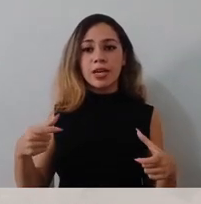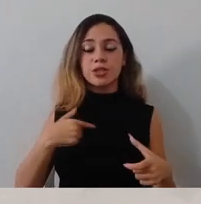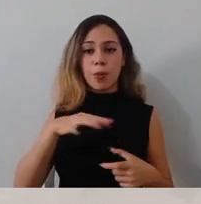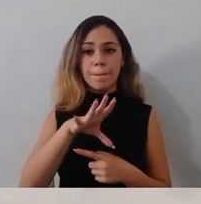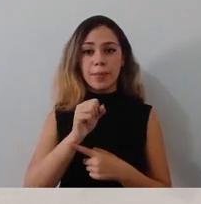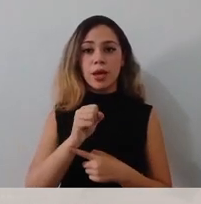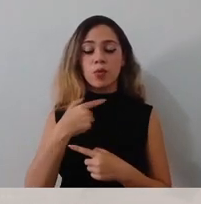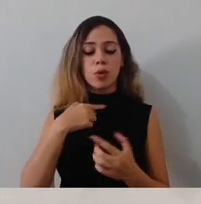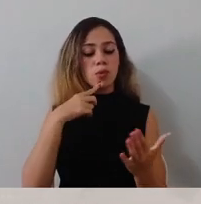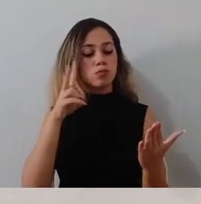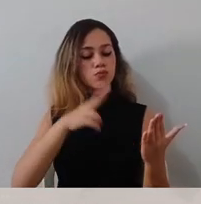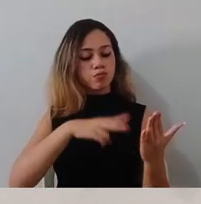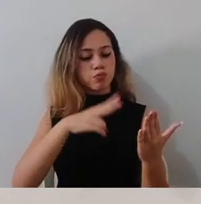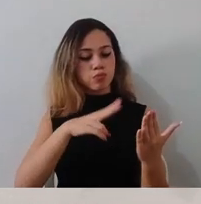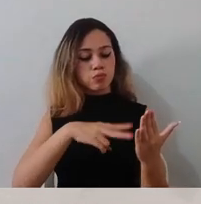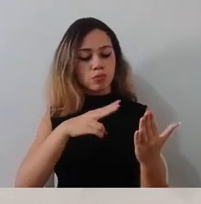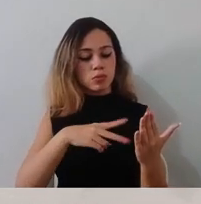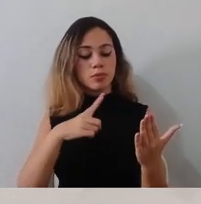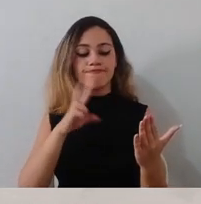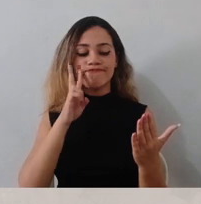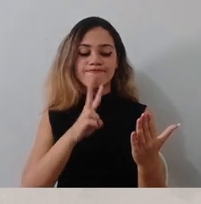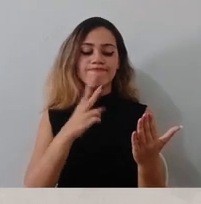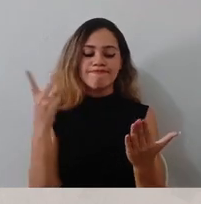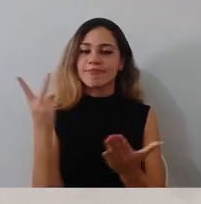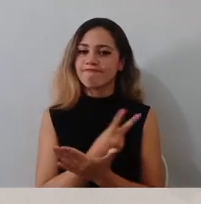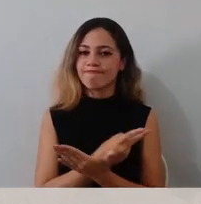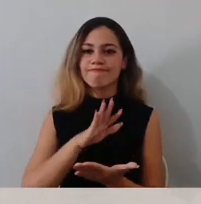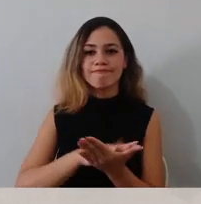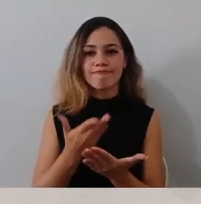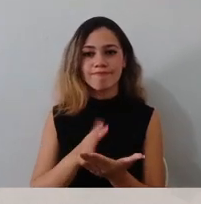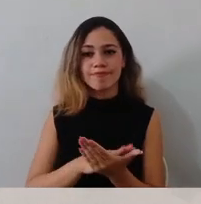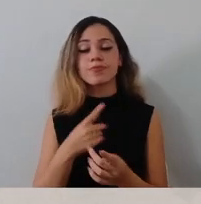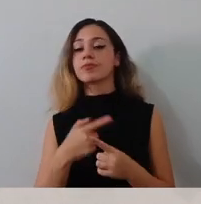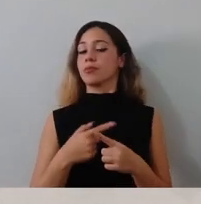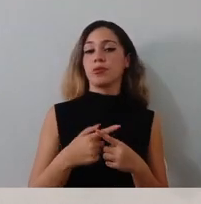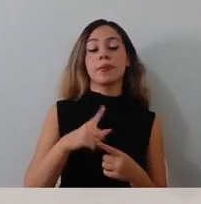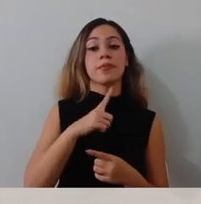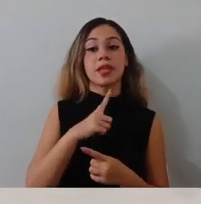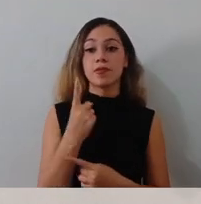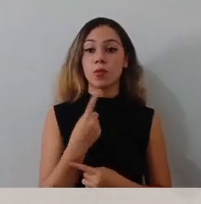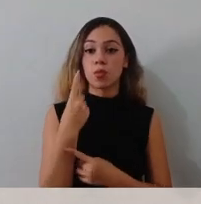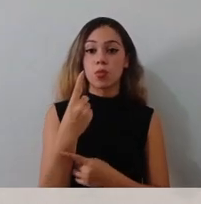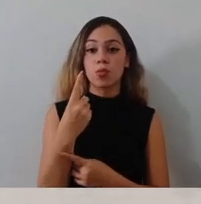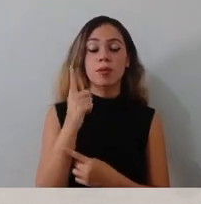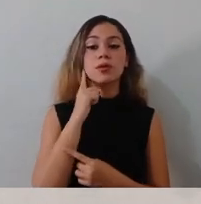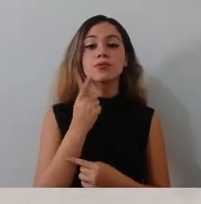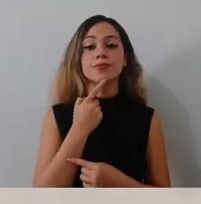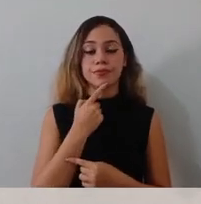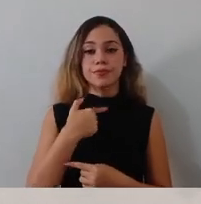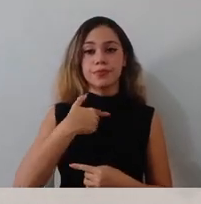vou pegar no cartório o processo, eu já vejo ali que houve erro na tradução. Por quê, Milva? Teve uma que eu fui